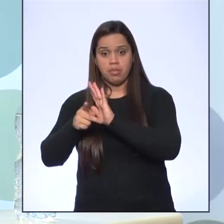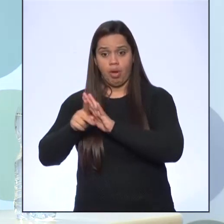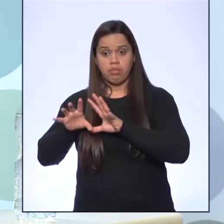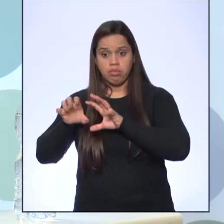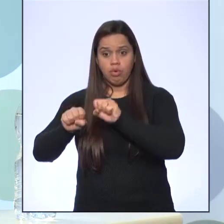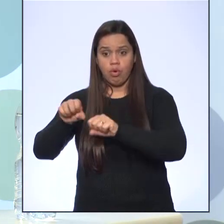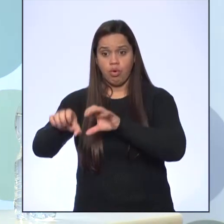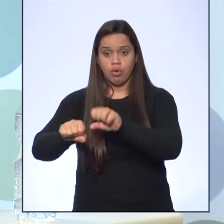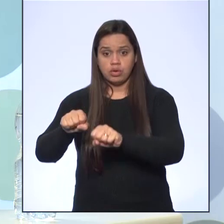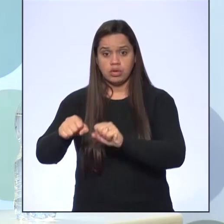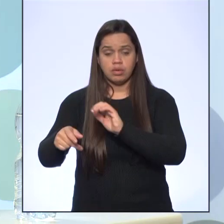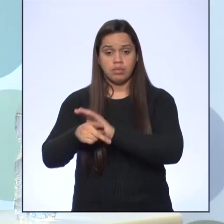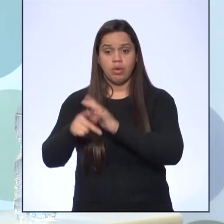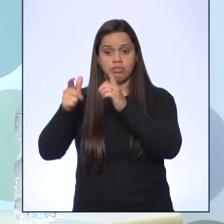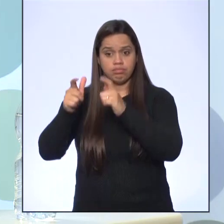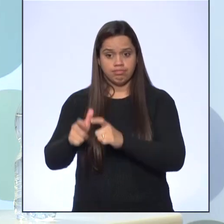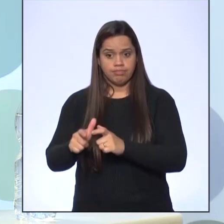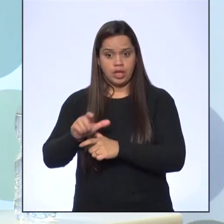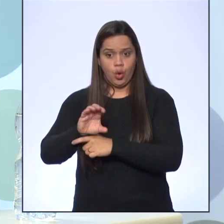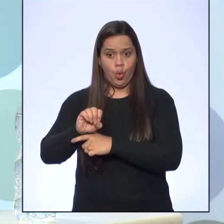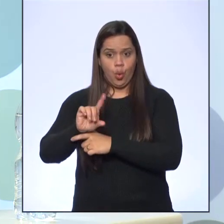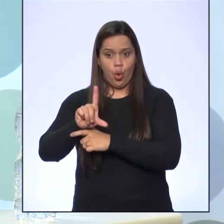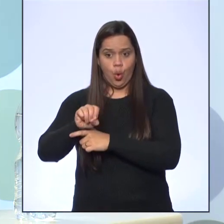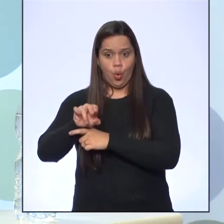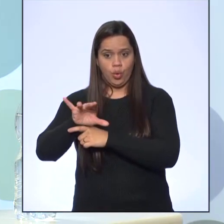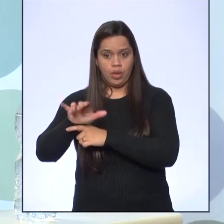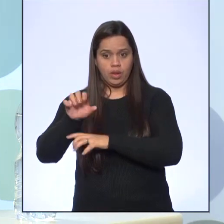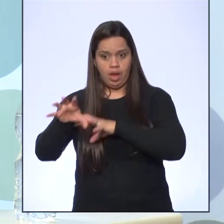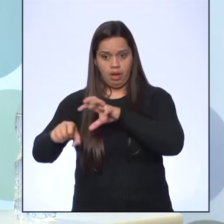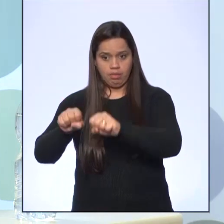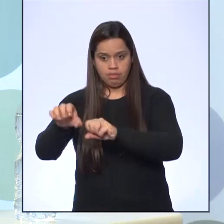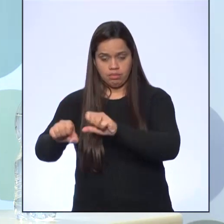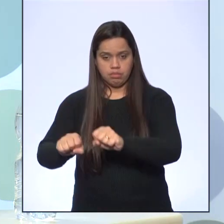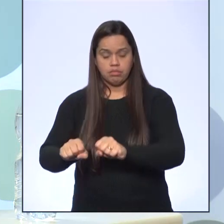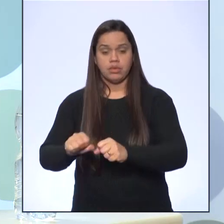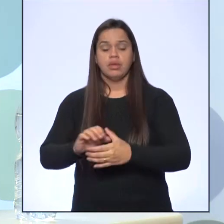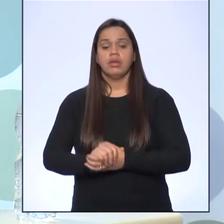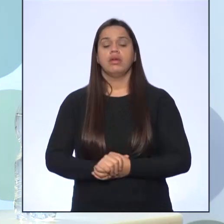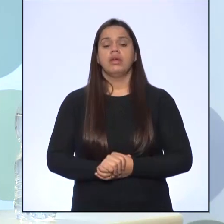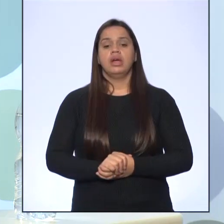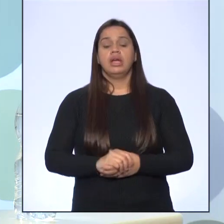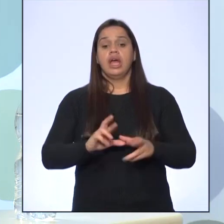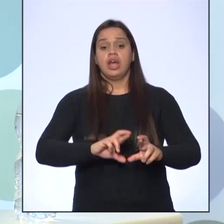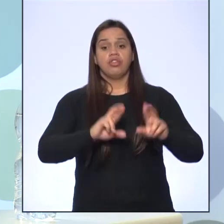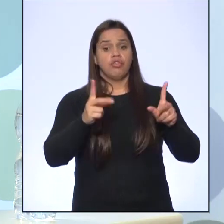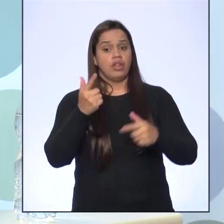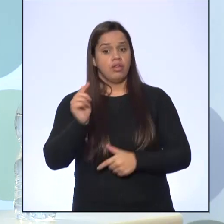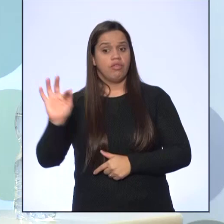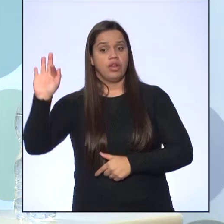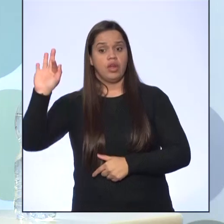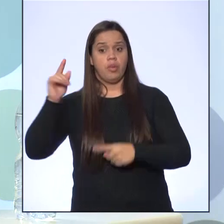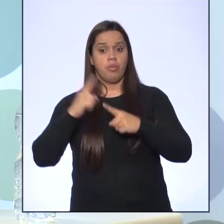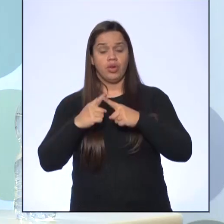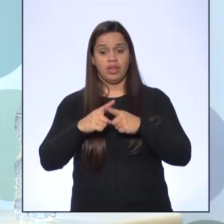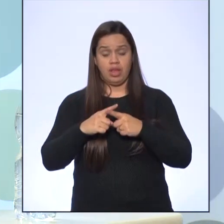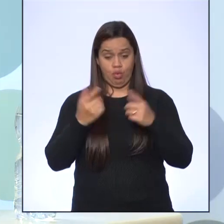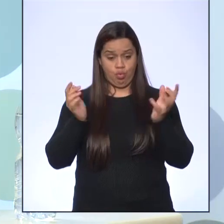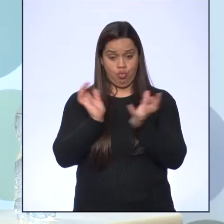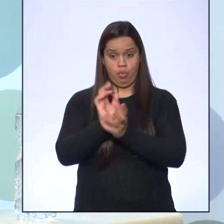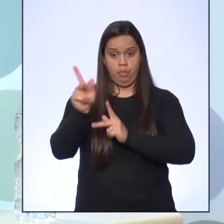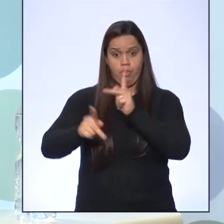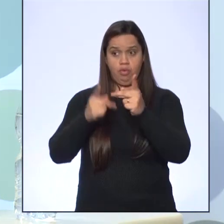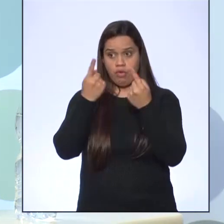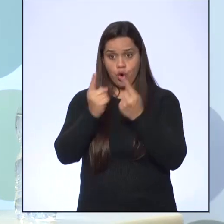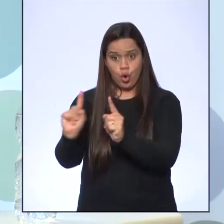colonizadores ali naquela colônia. Então, ela é um pouquinho diferente da condição francesa. Enquanto os franceses estão se rebelando contra a monarquia,